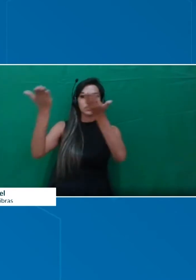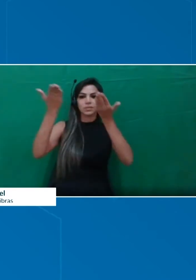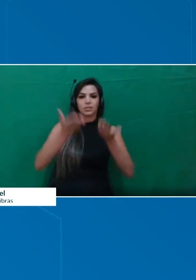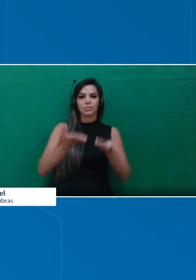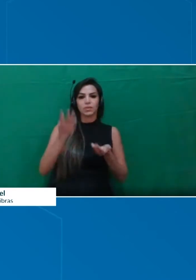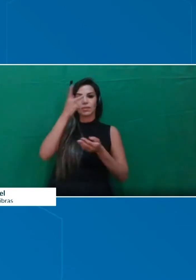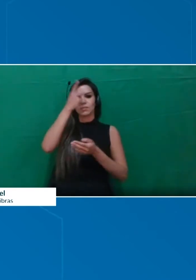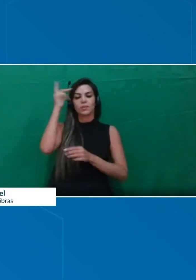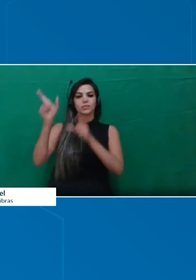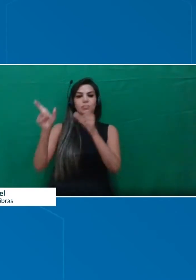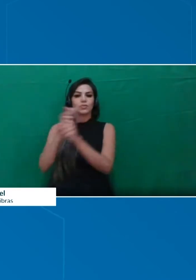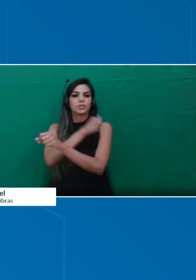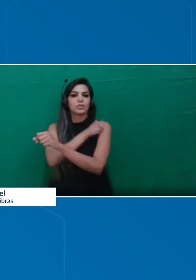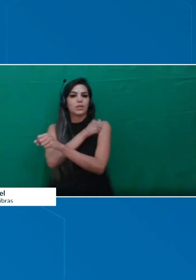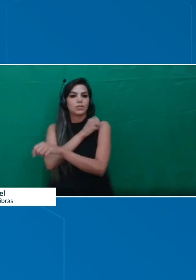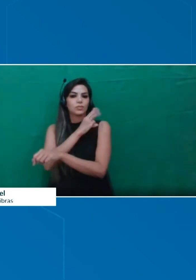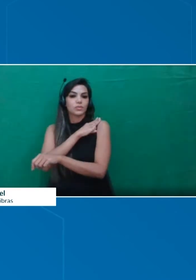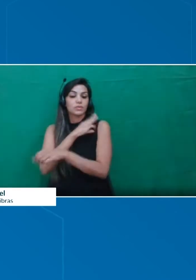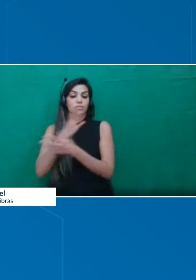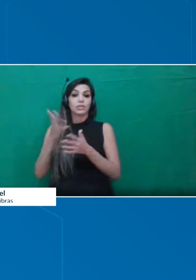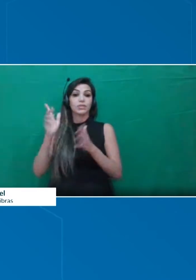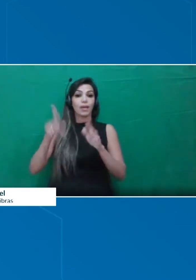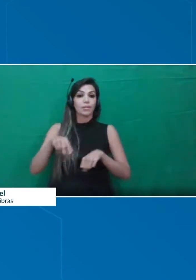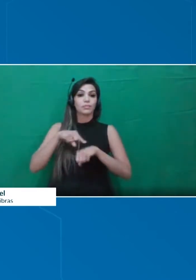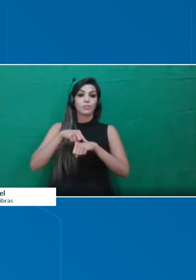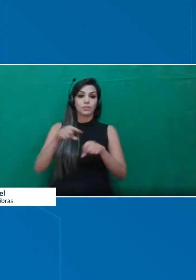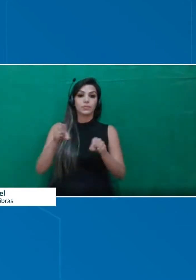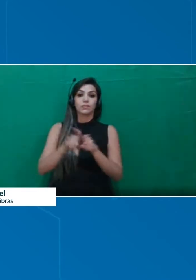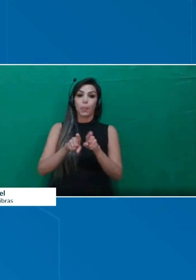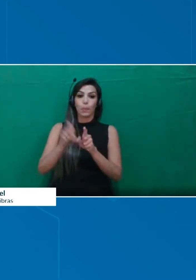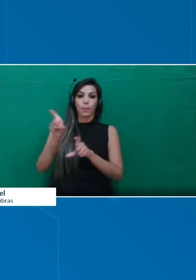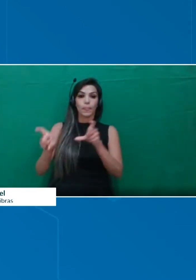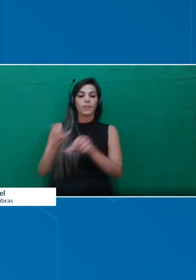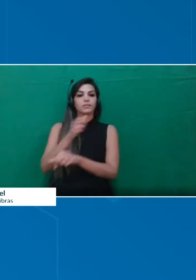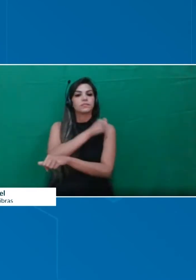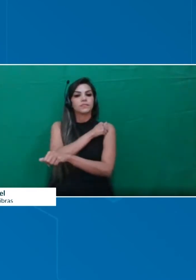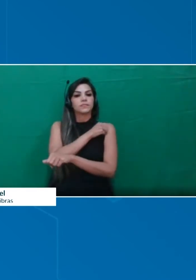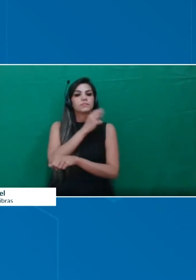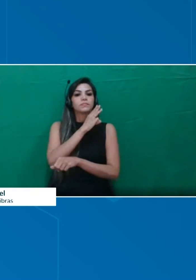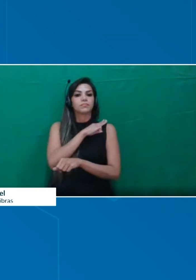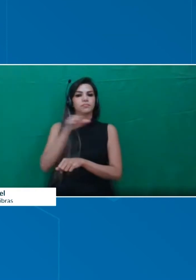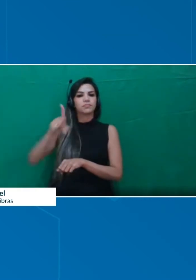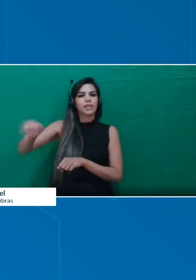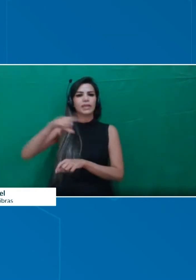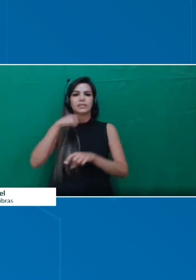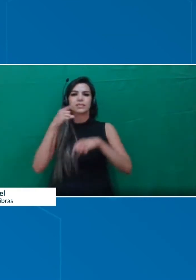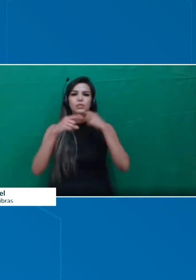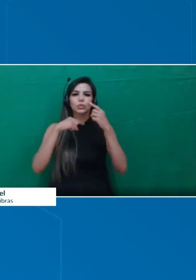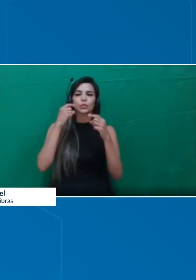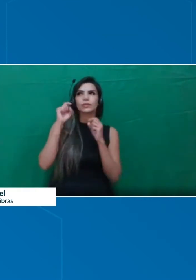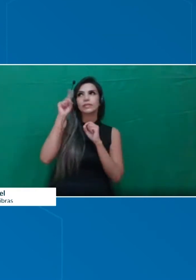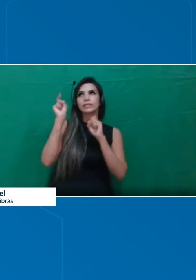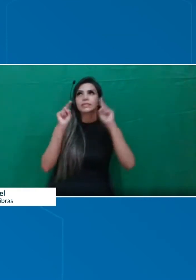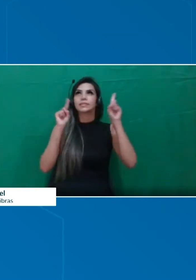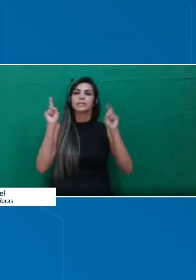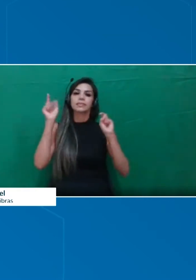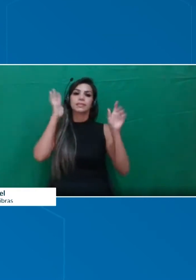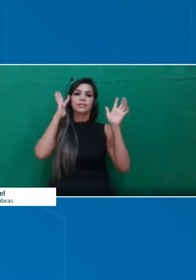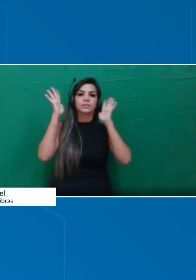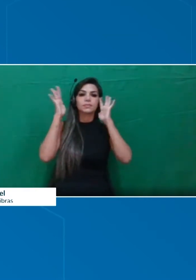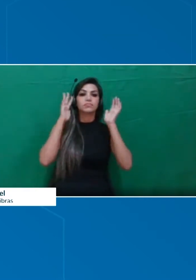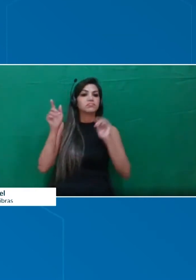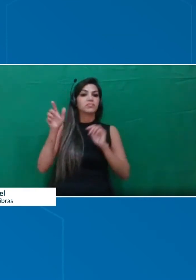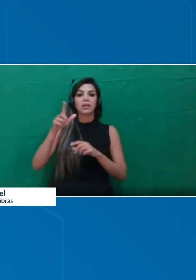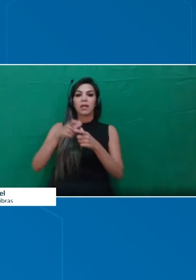um momento em que esses estudantes da educação básica, muitos ainda com muitas dúvidas e que muitas vezes desconhecem, né, a gama